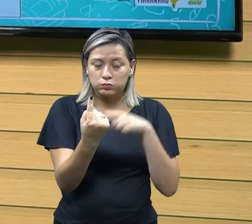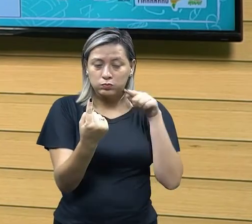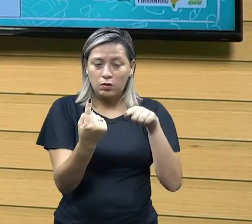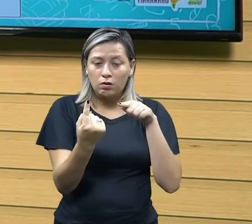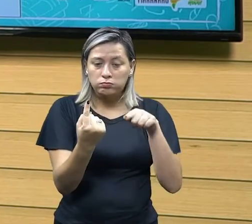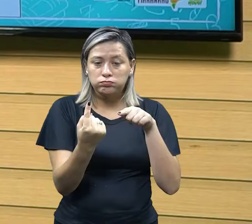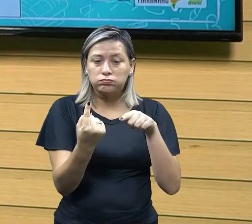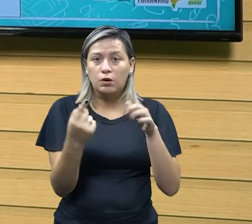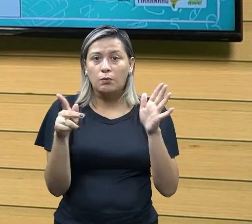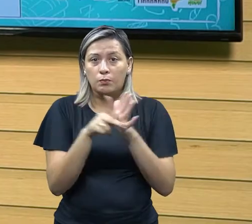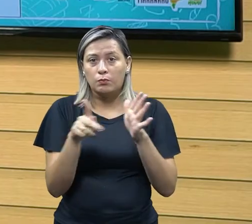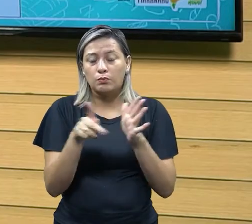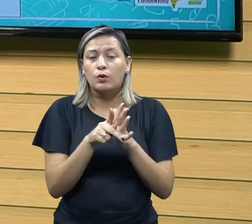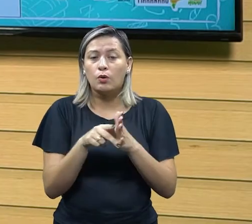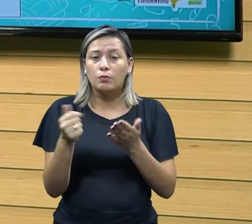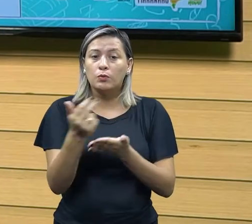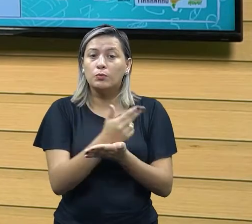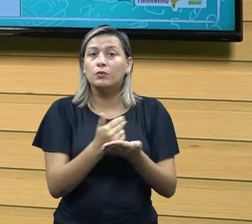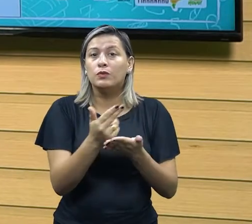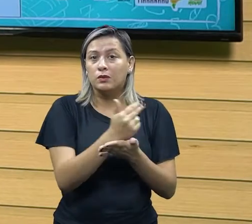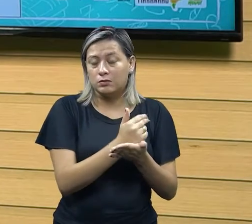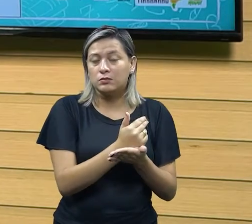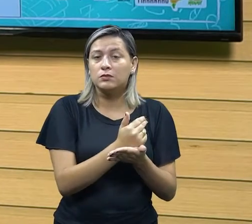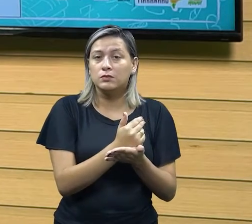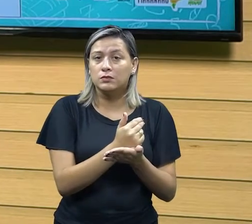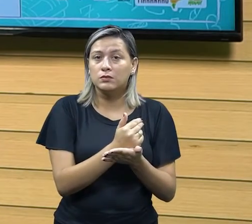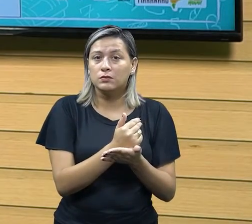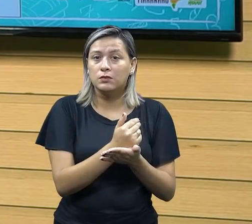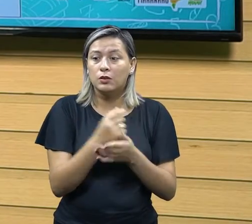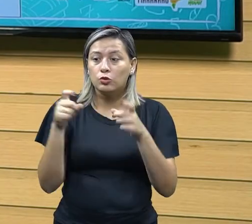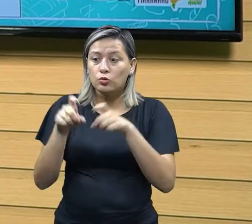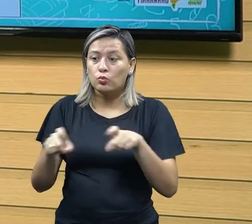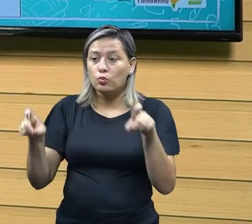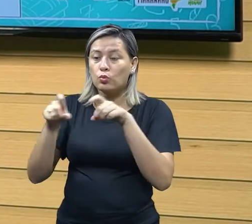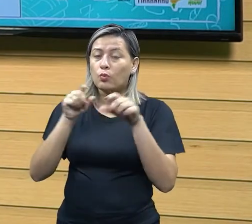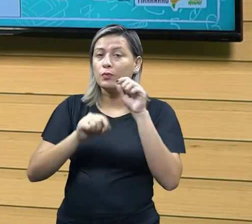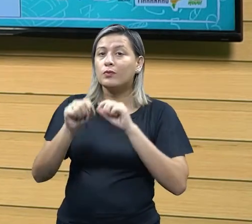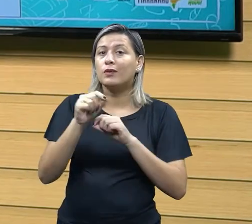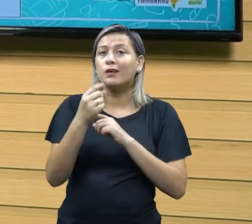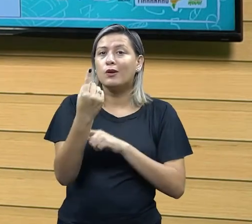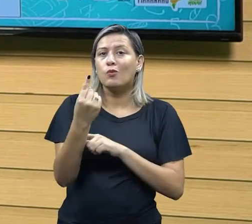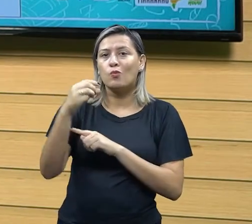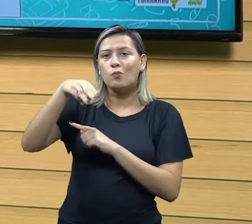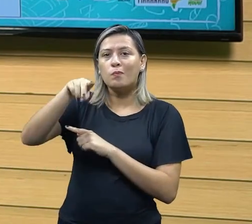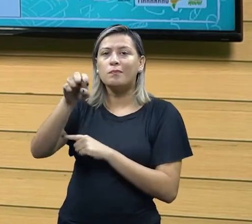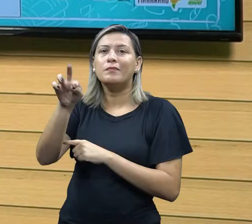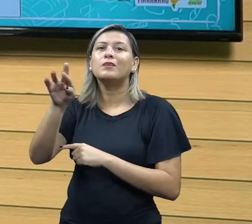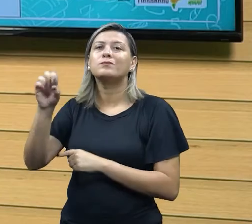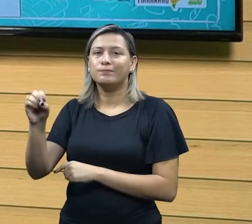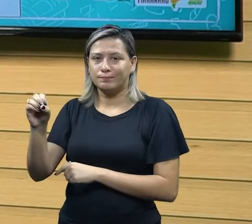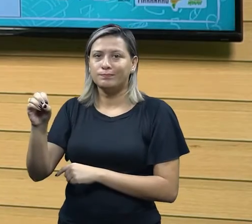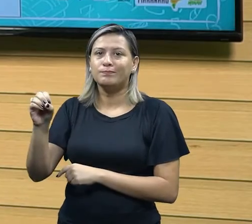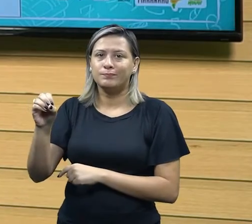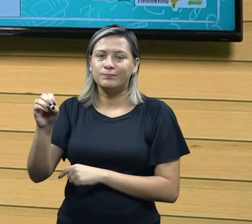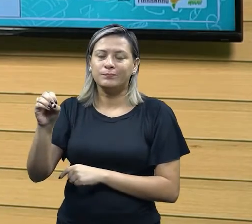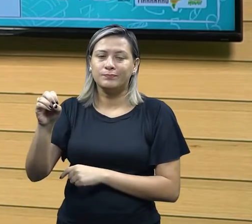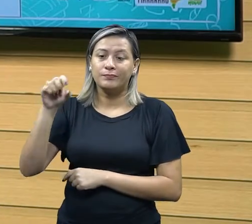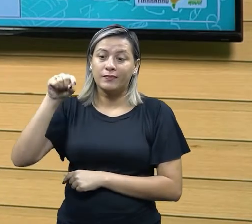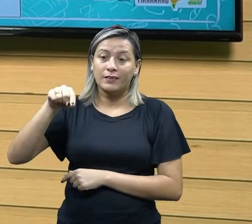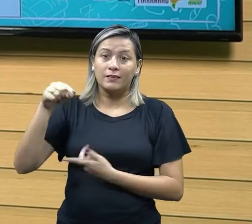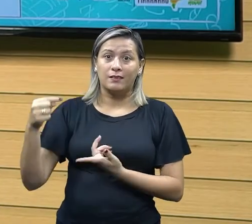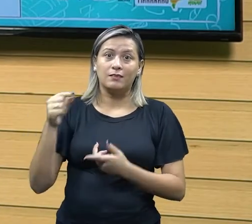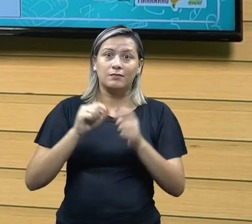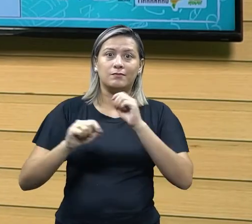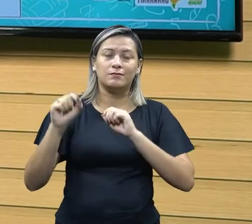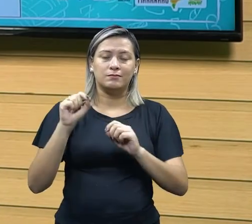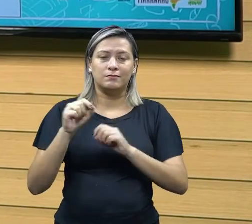para o nosso CAD será 1 metro. E aí você tem a sua escala de trabalho, 1 metro. E a partir